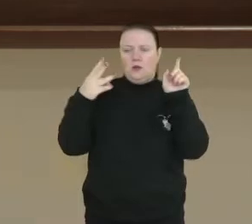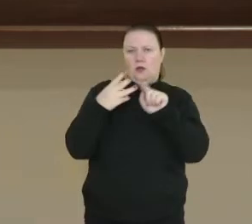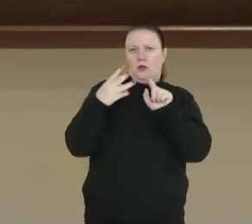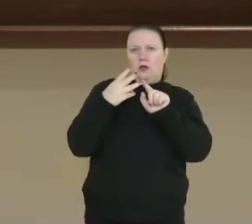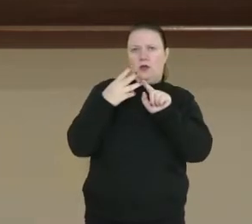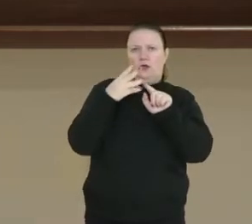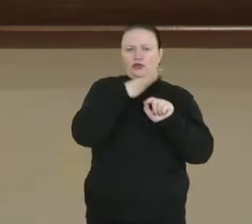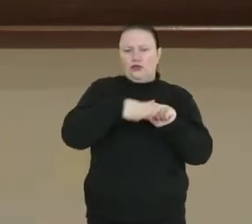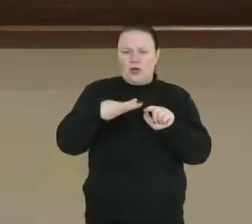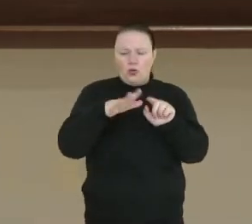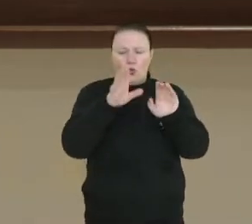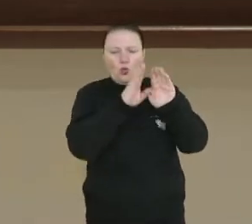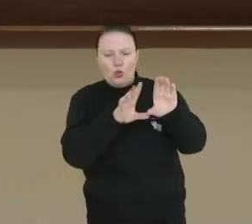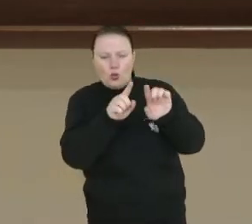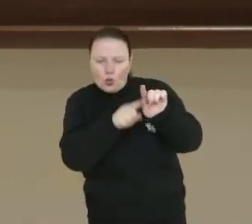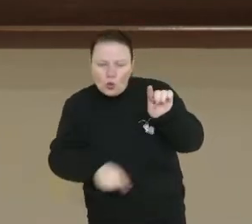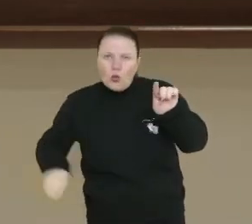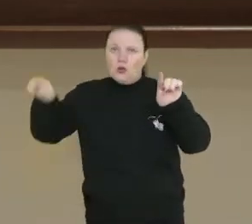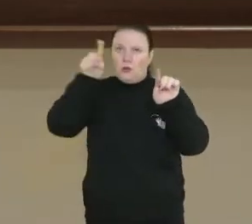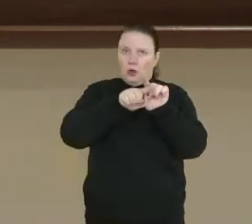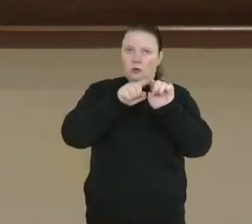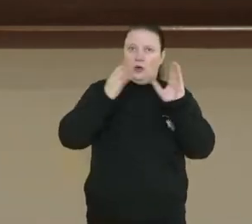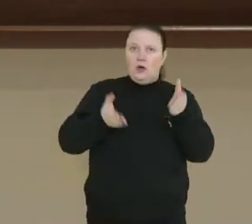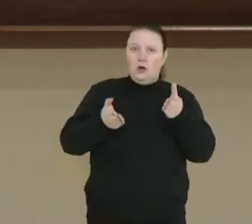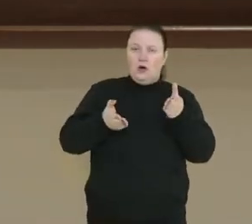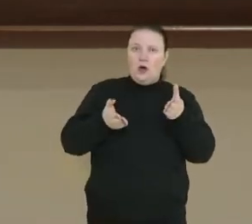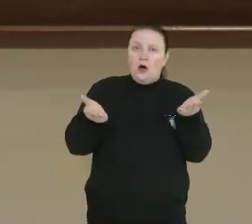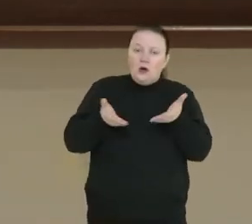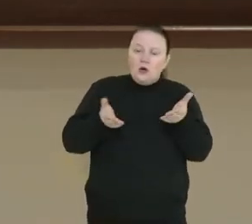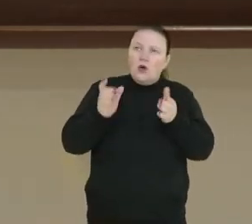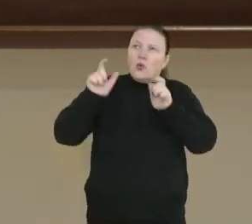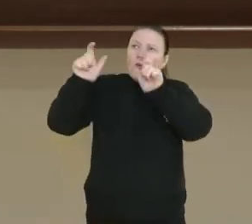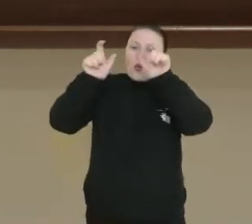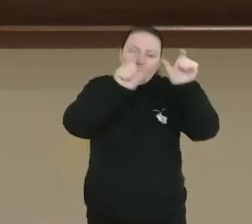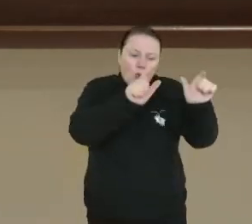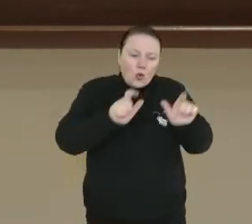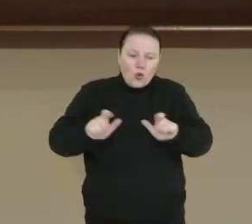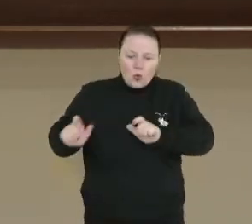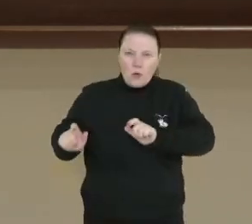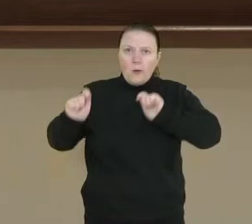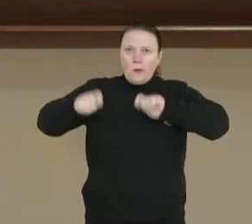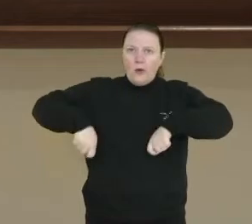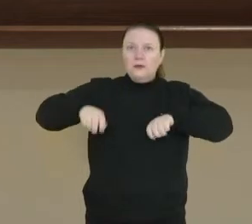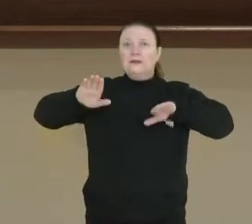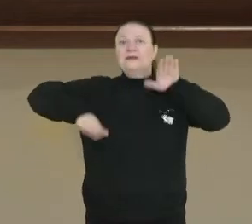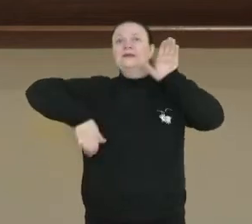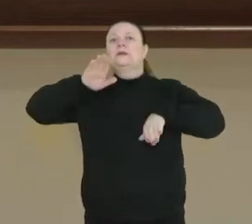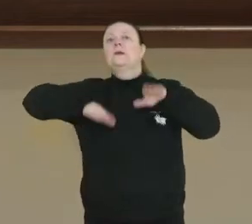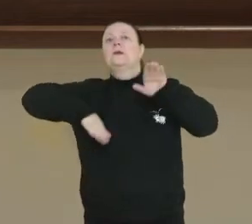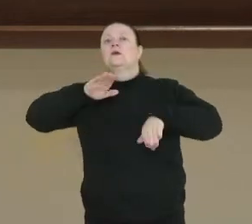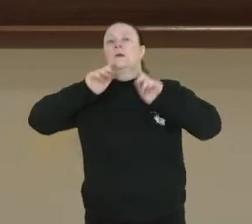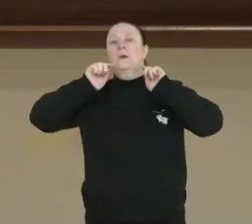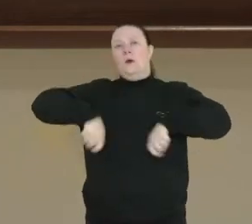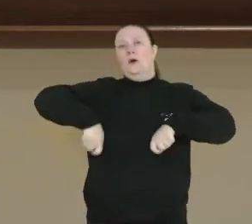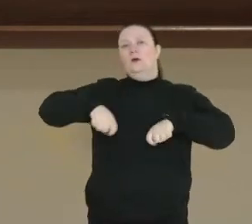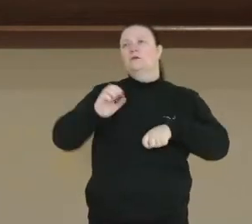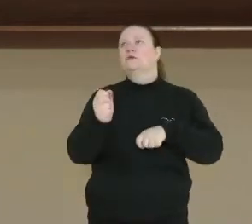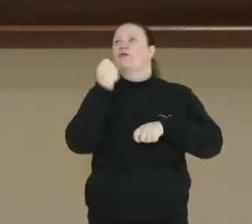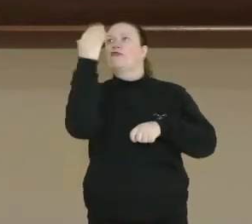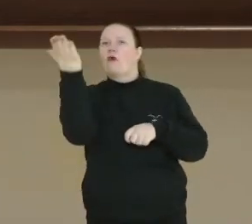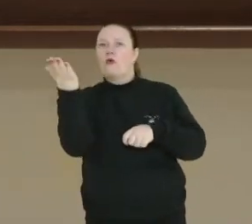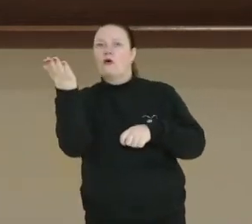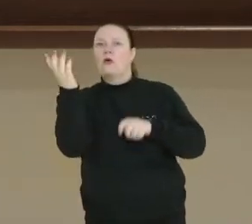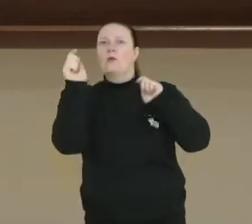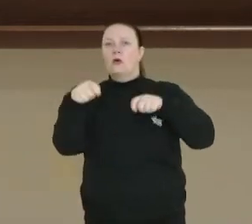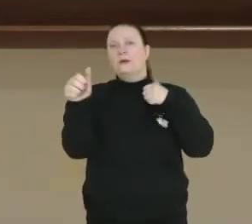circunferência, e agora a gente viu as posições relativas, que a reta pode ser tangente, pode ser secante, pode ser externa. E a